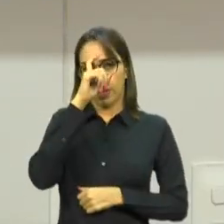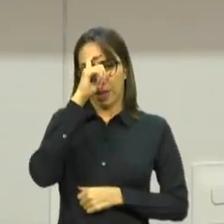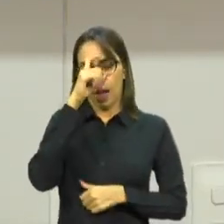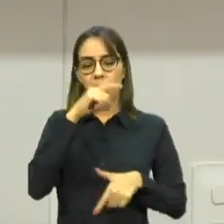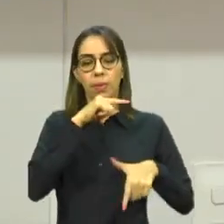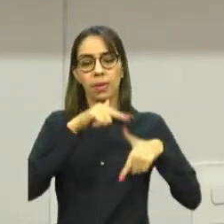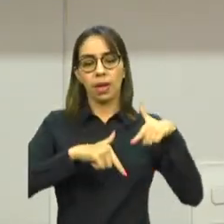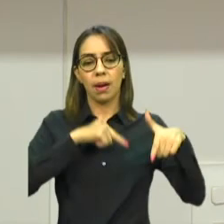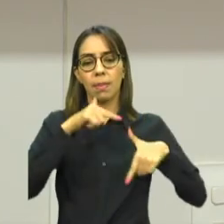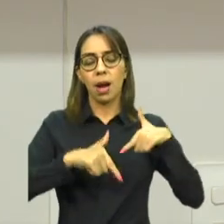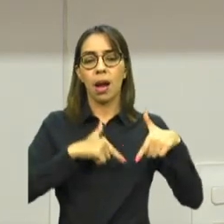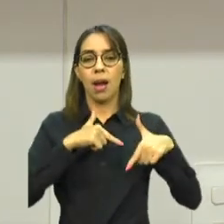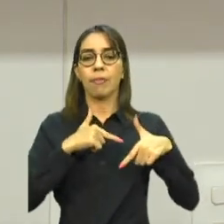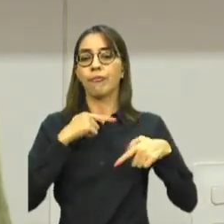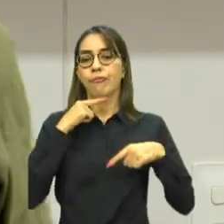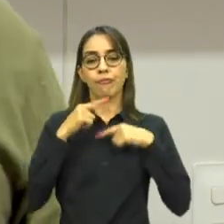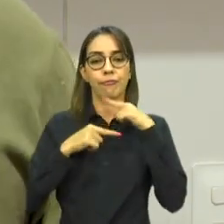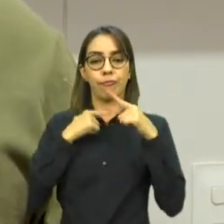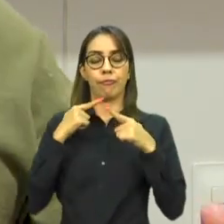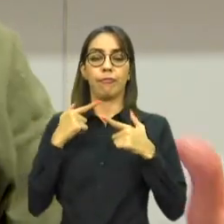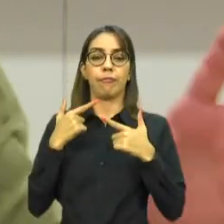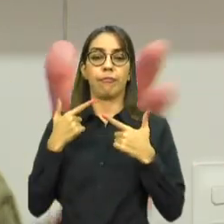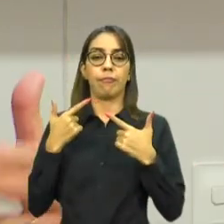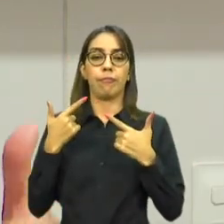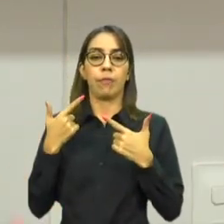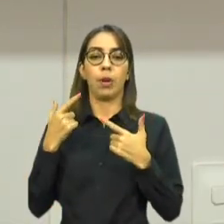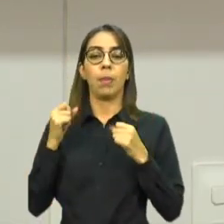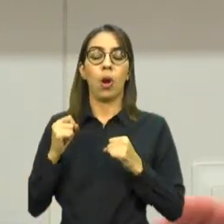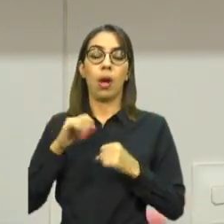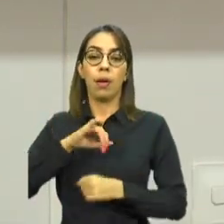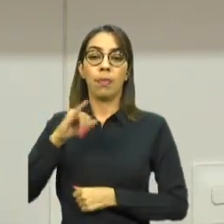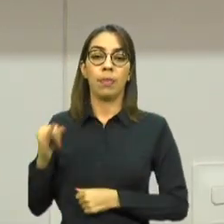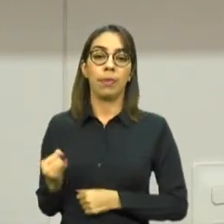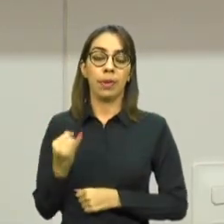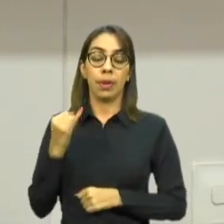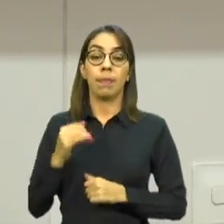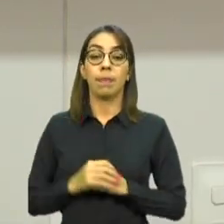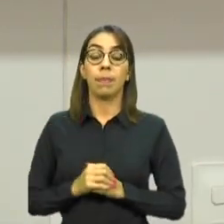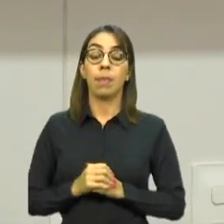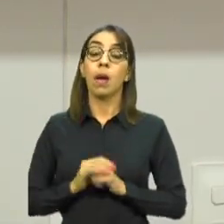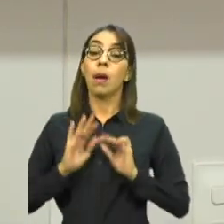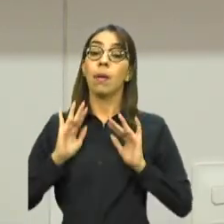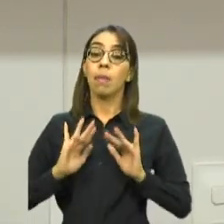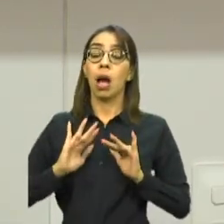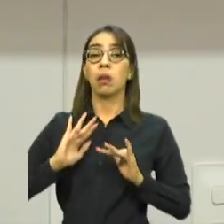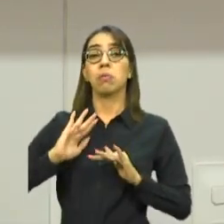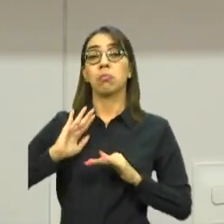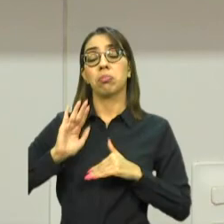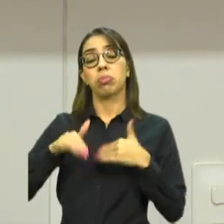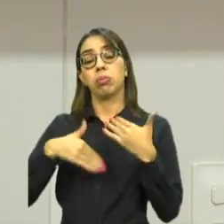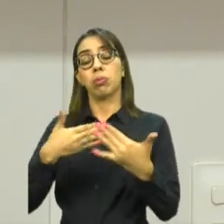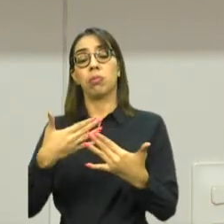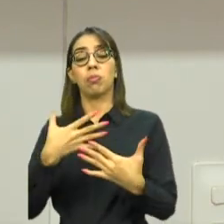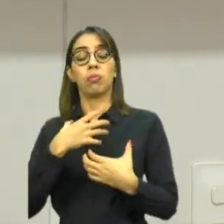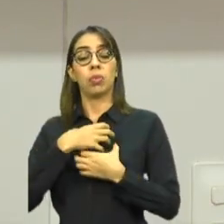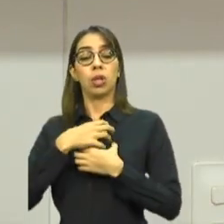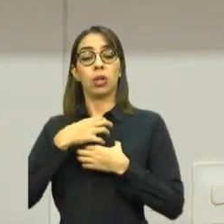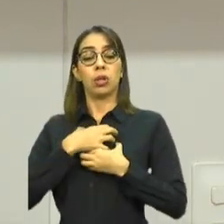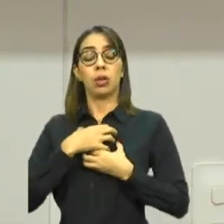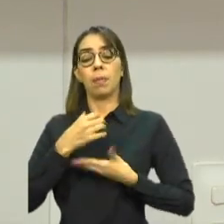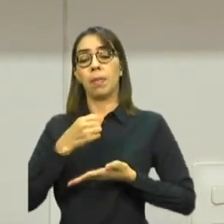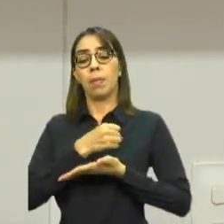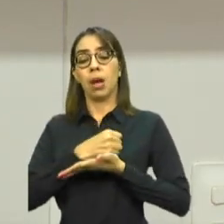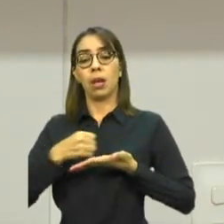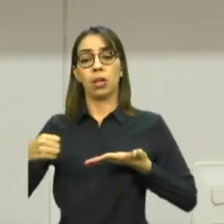para praticar o esporte. E o tempo foi passando e a história de motocicleta morreu um pouco. Até que um dia eu encontrei